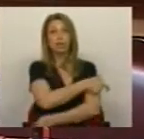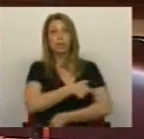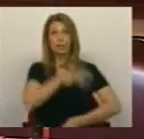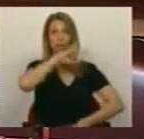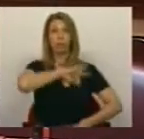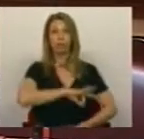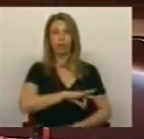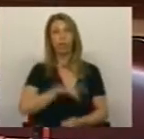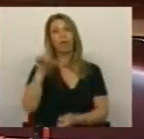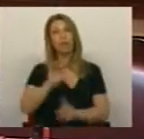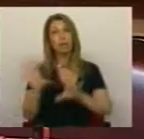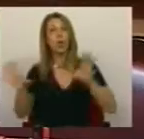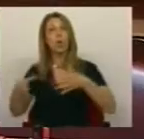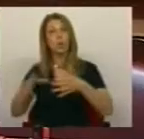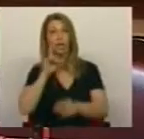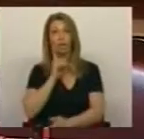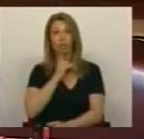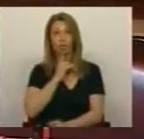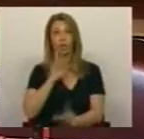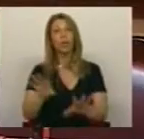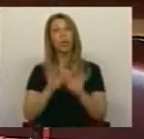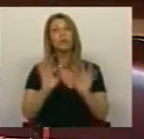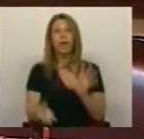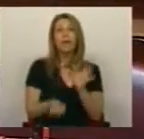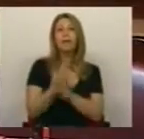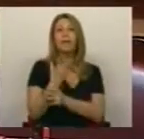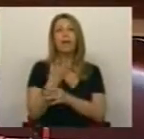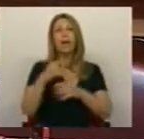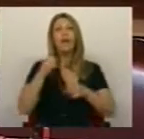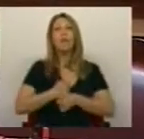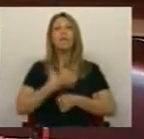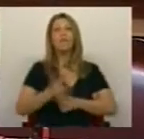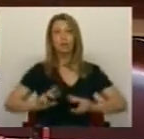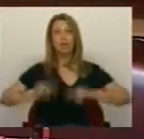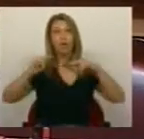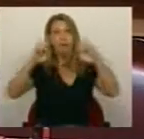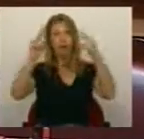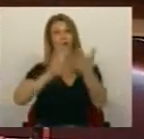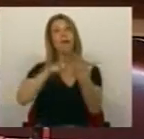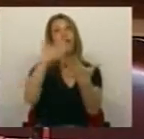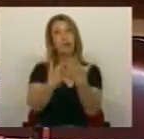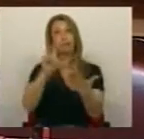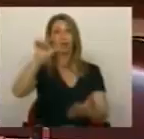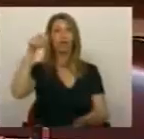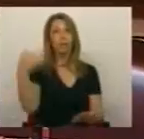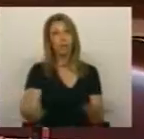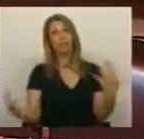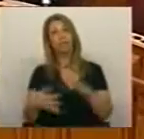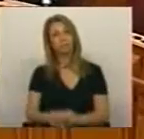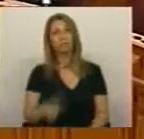profissionais e da comunidade surda, assim como a criação da carreira própria de intérprete de língua gestual portuguesa. Obrigada.